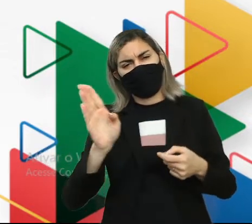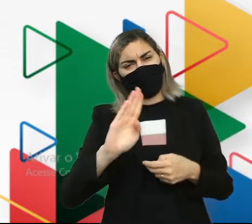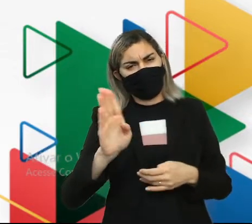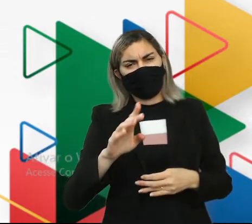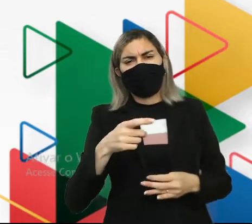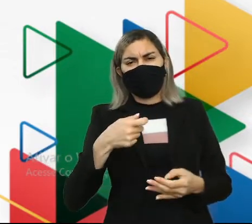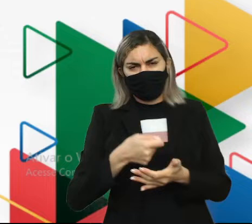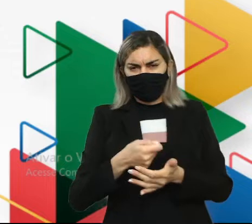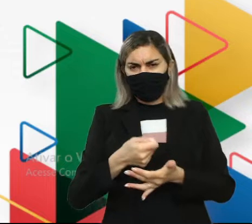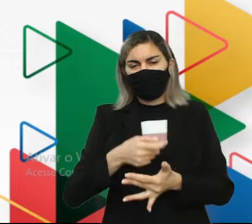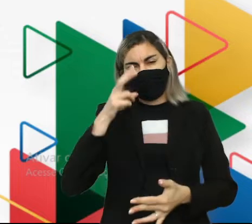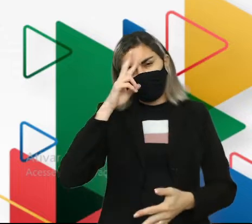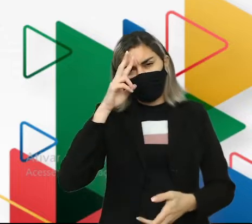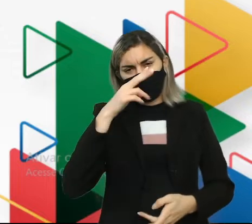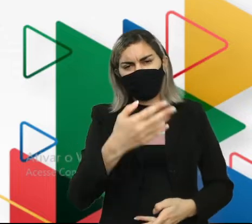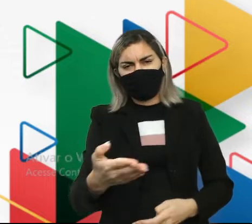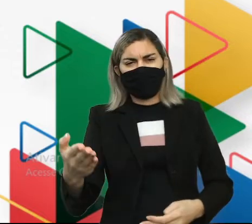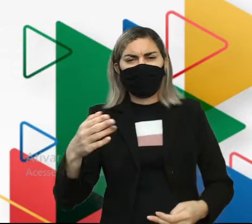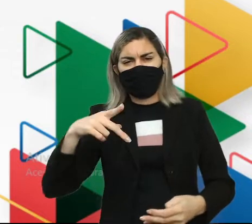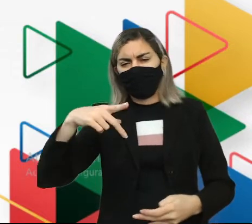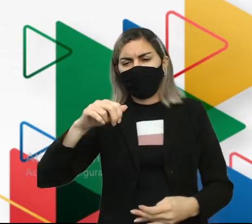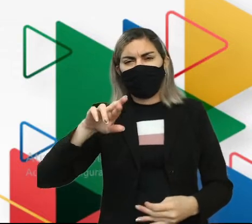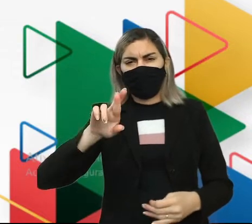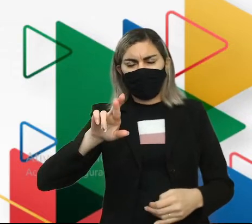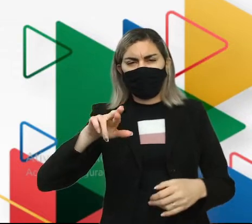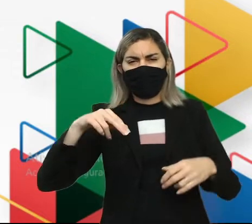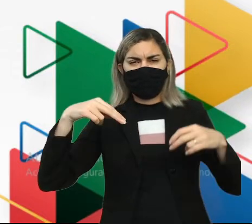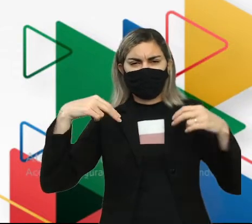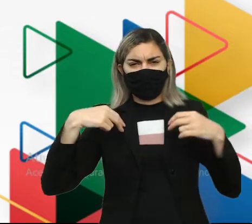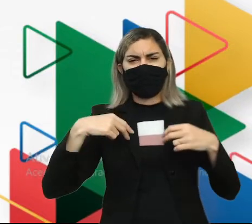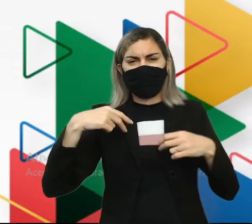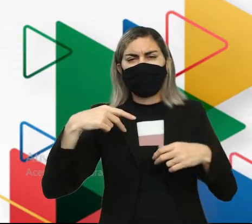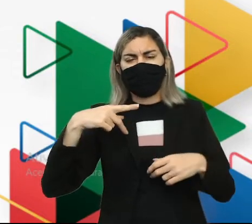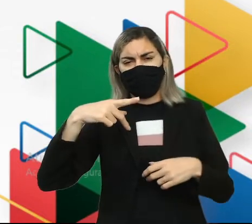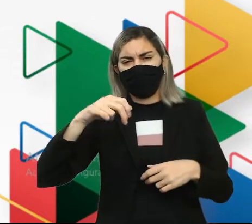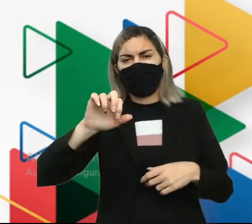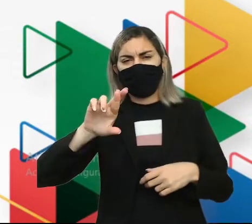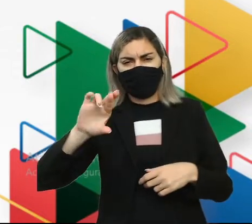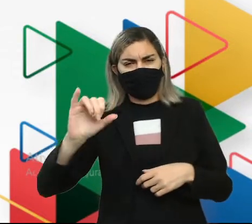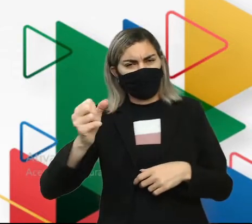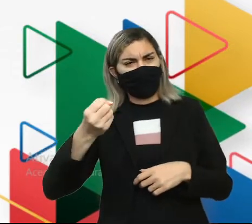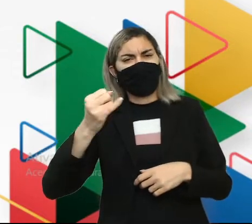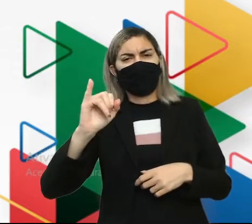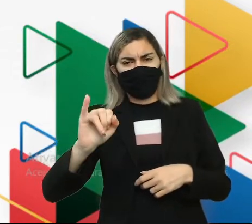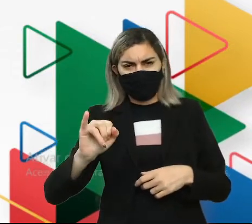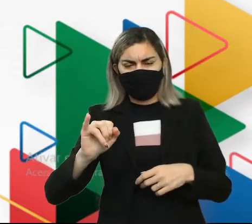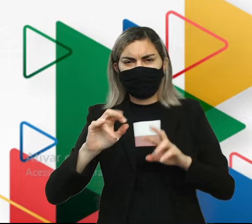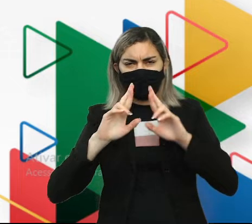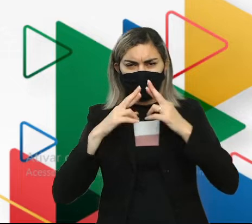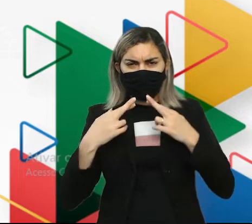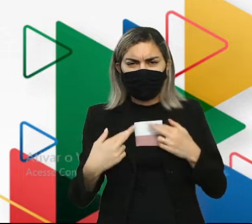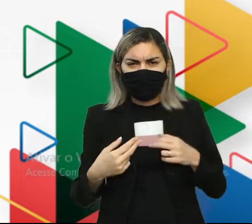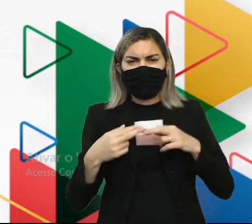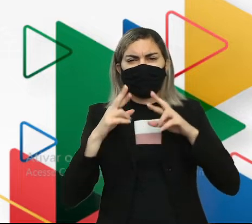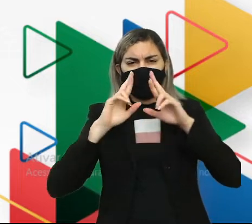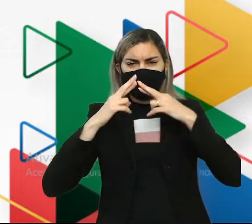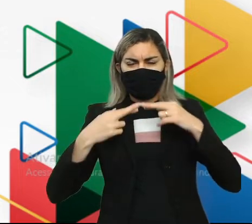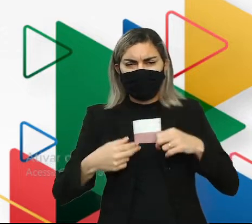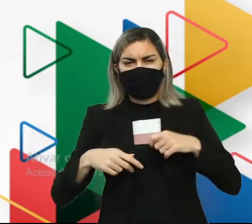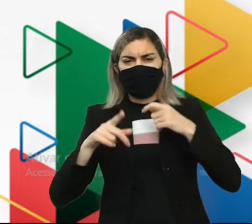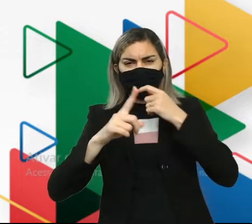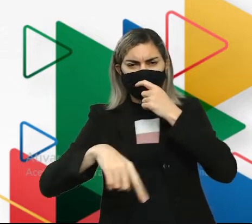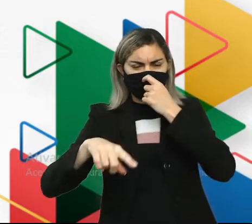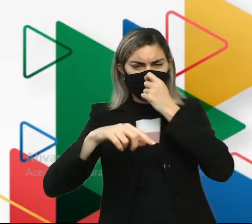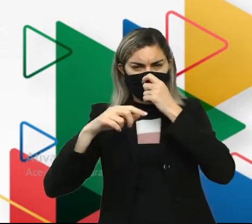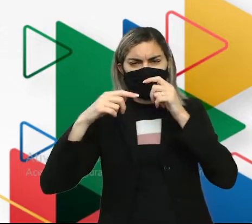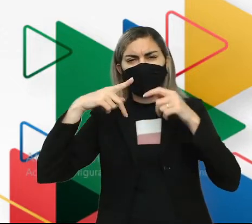Você deve lembrar disso. Até que os persas, que foi tratado na semana passada, se não me falha a memória por então, até que os persas tomaram,